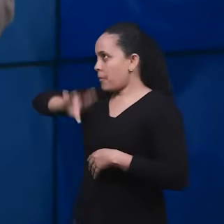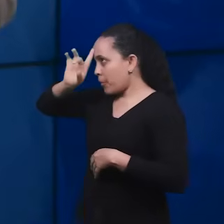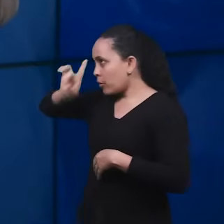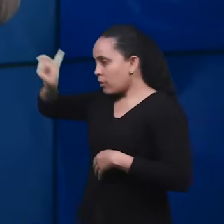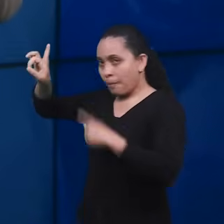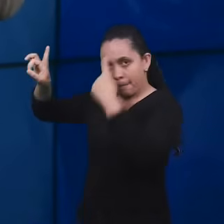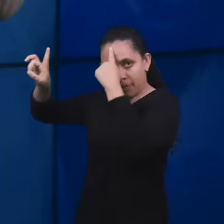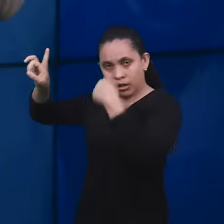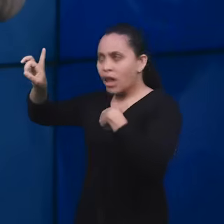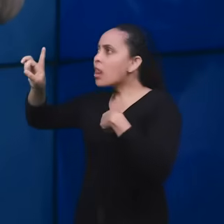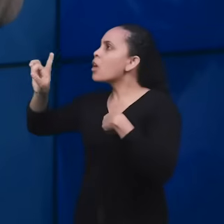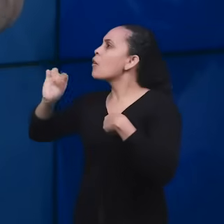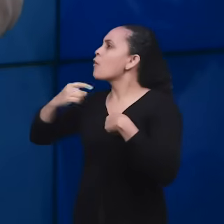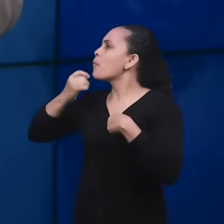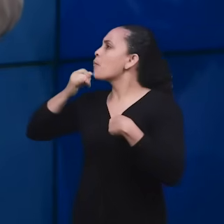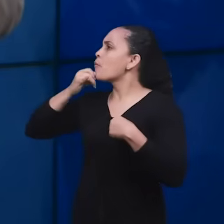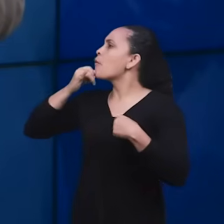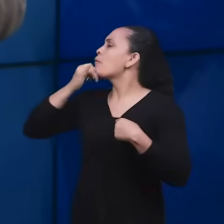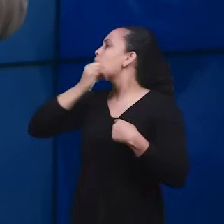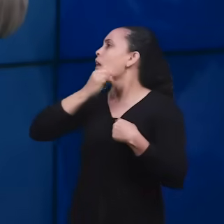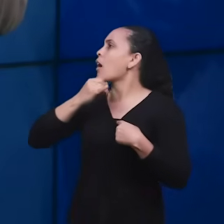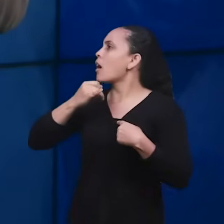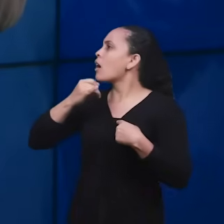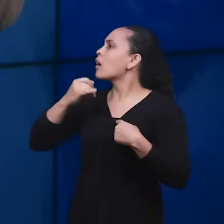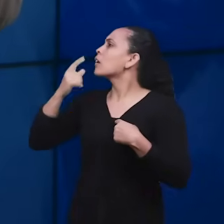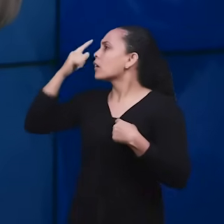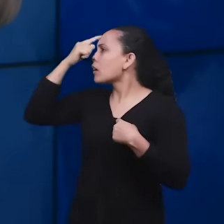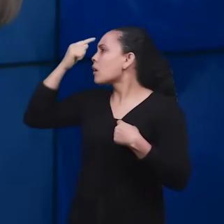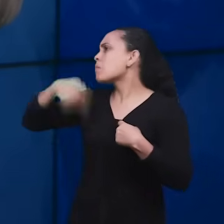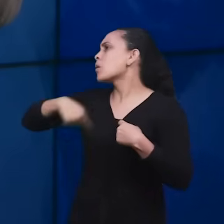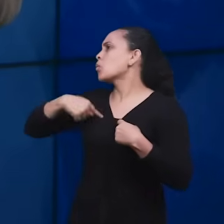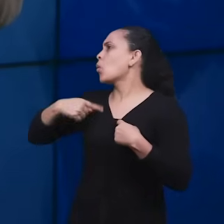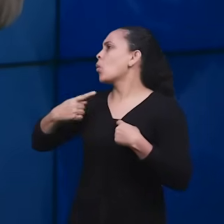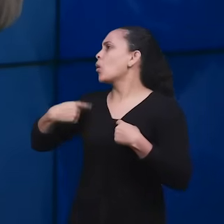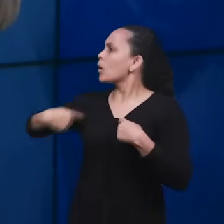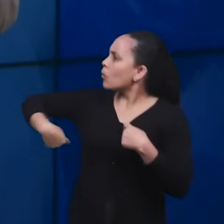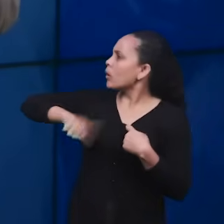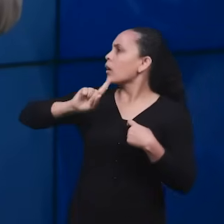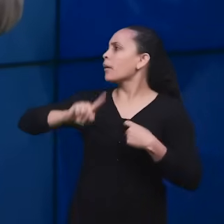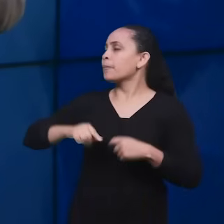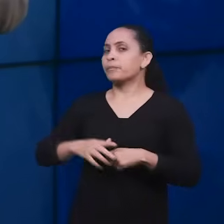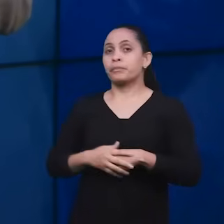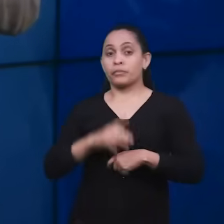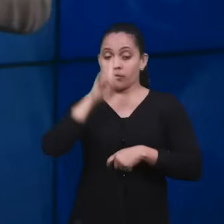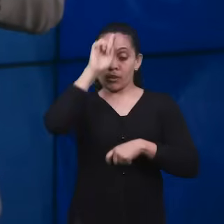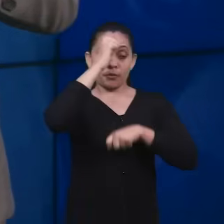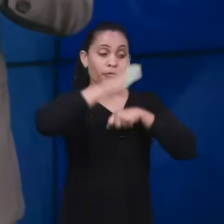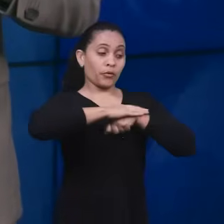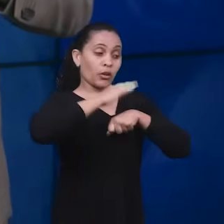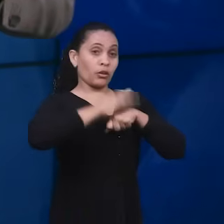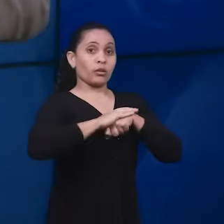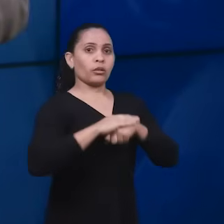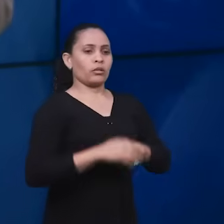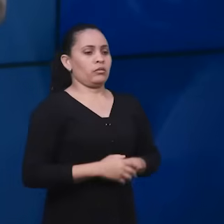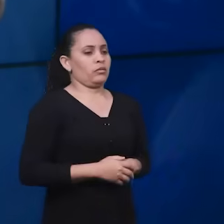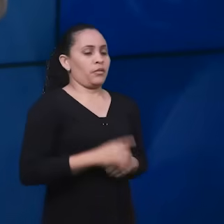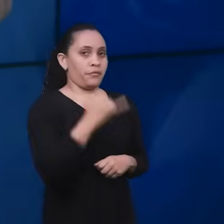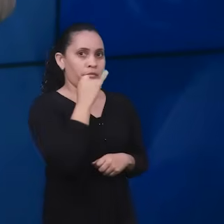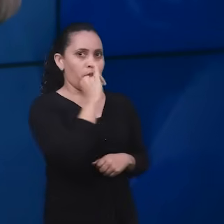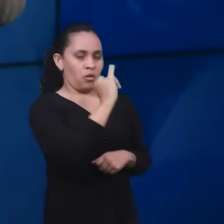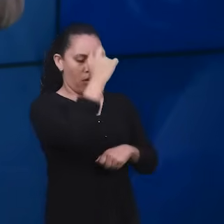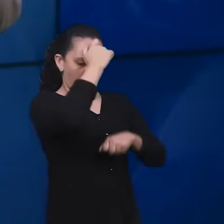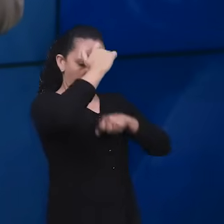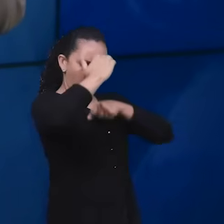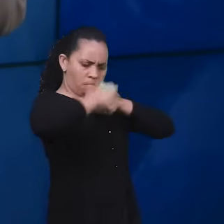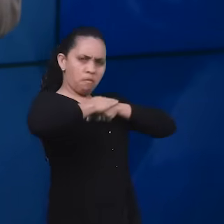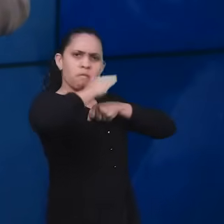Deus e pergunta: mas Senhor, eu vou falar que quem me enviou? E foi assim que Deus se identificou. Foi assim que Deus chamou a